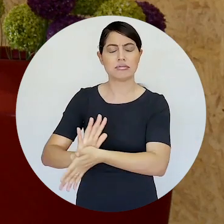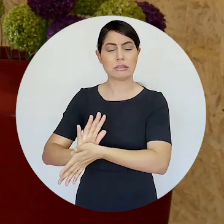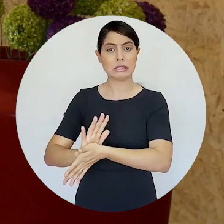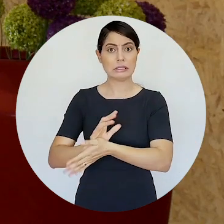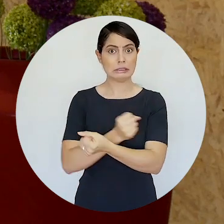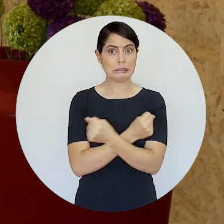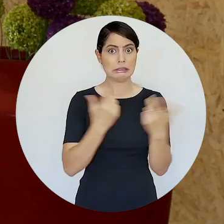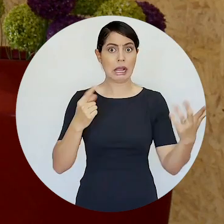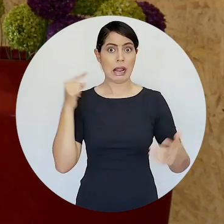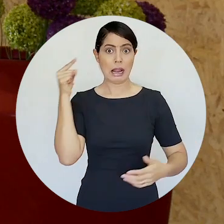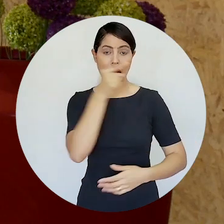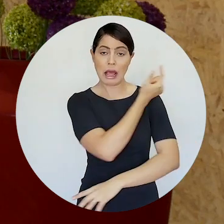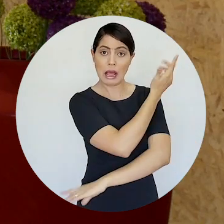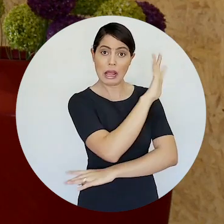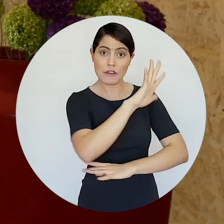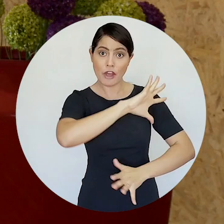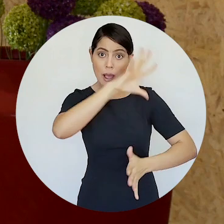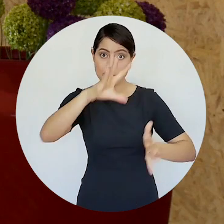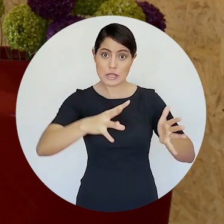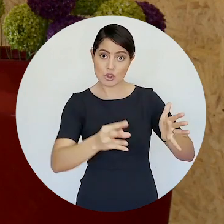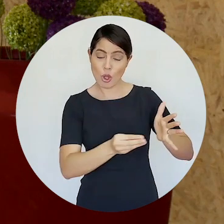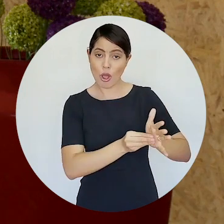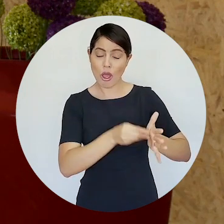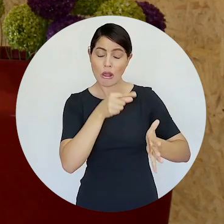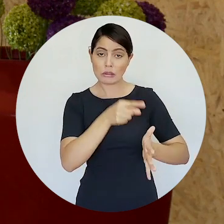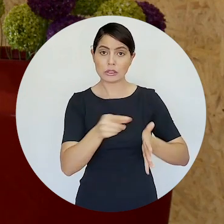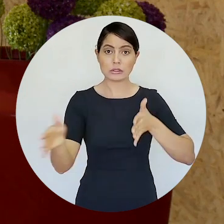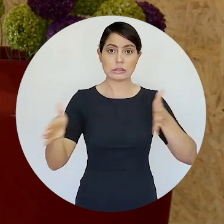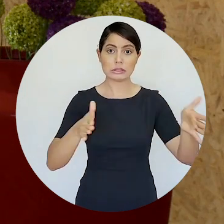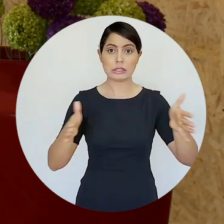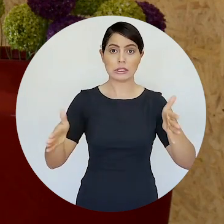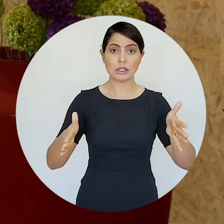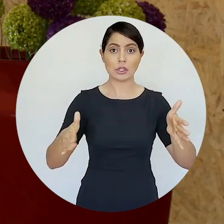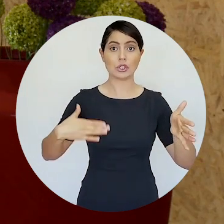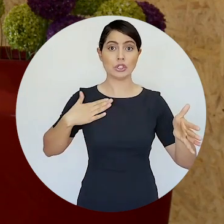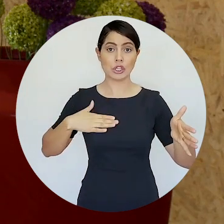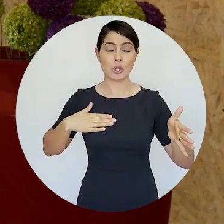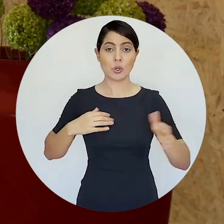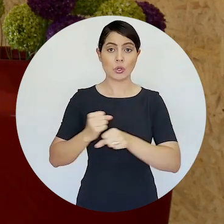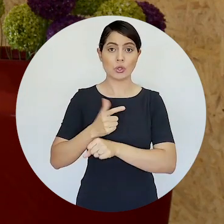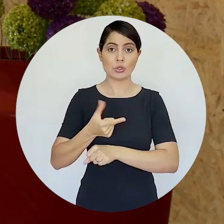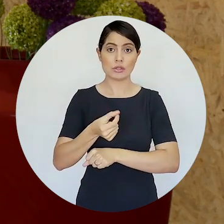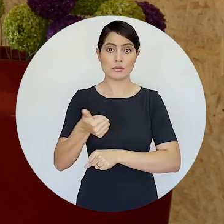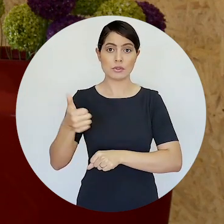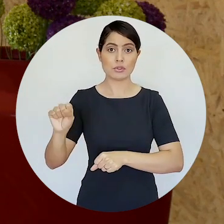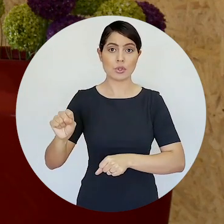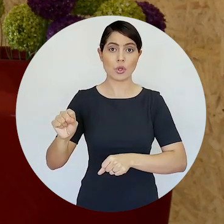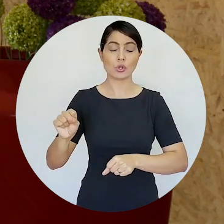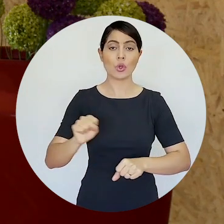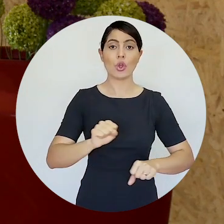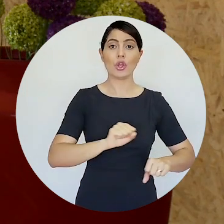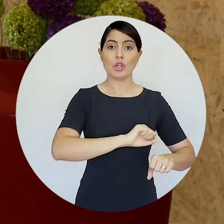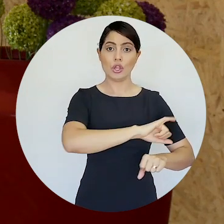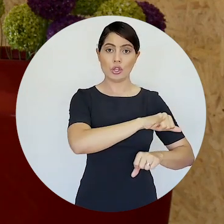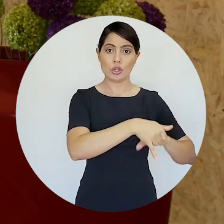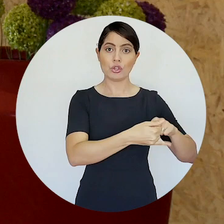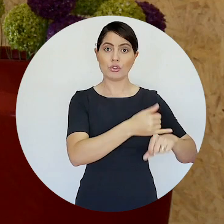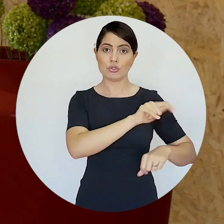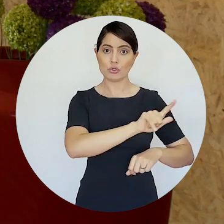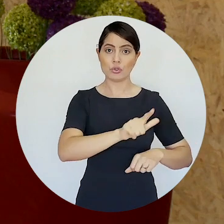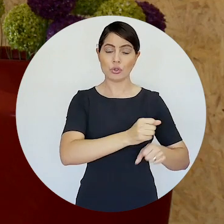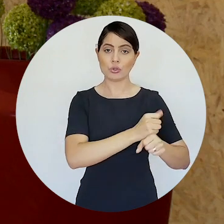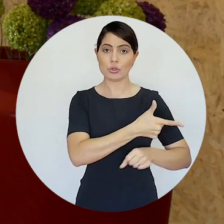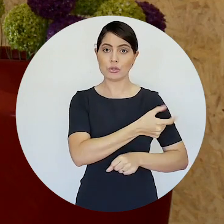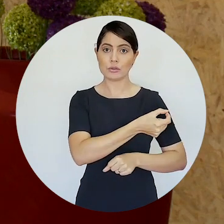floresta amazônica chegou a um nível estarrecedor. Entre agosto de 2018 e julho de 2019, mais de 10